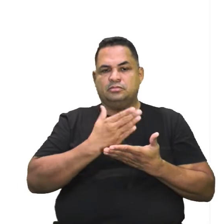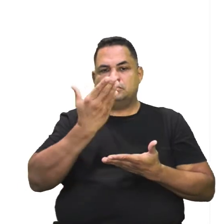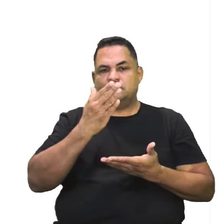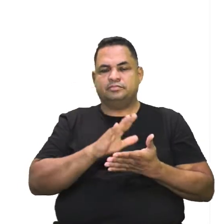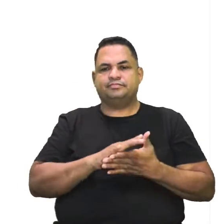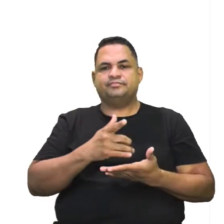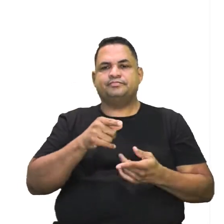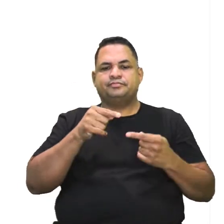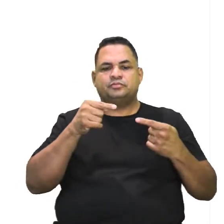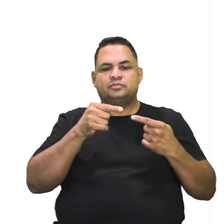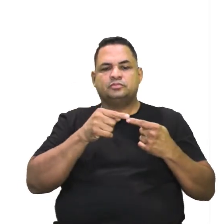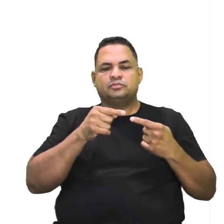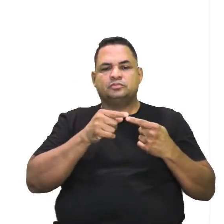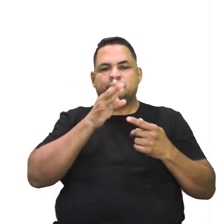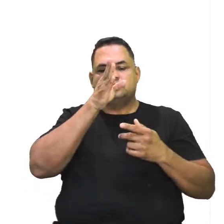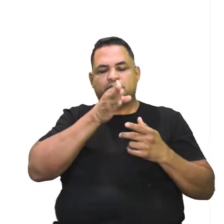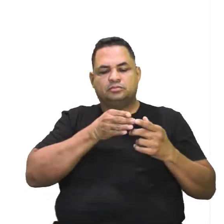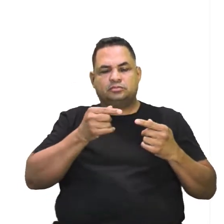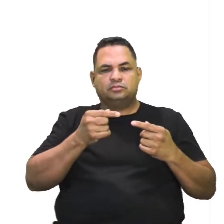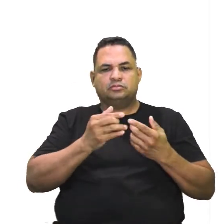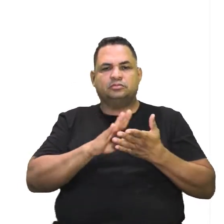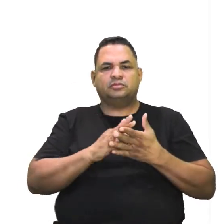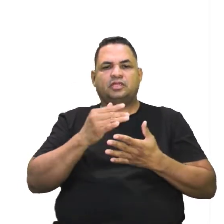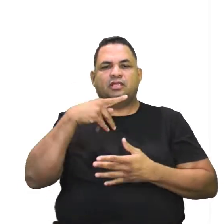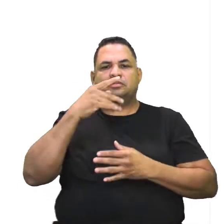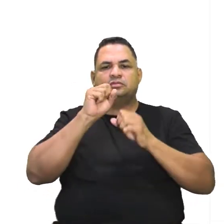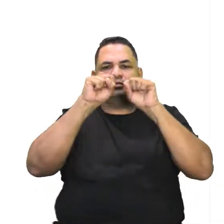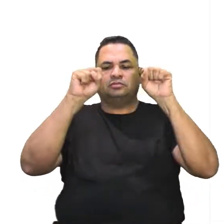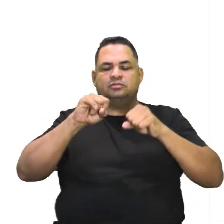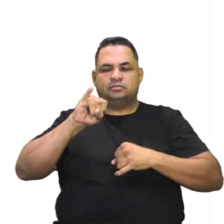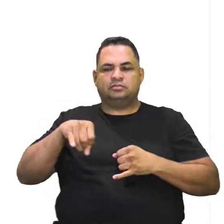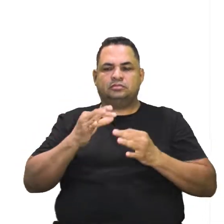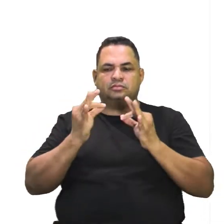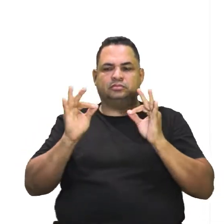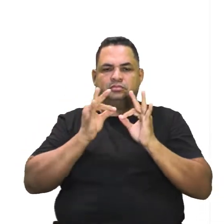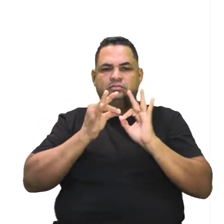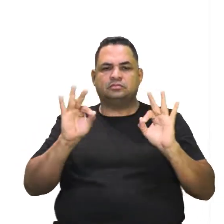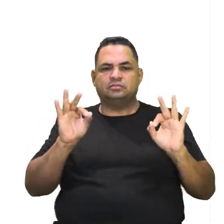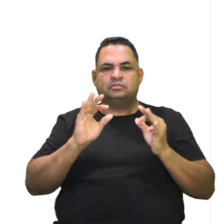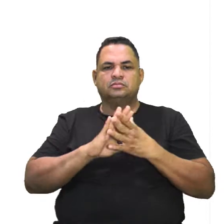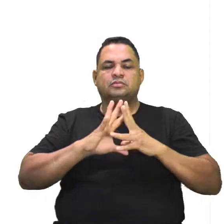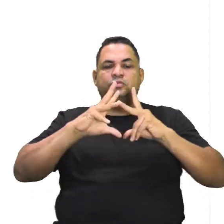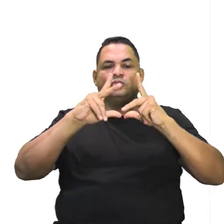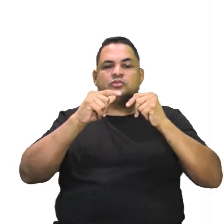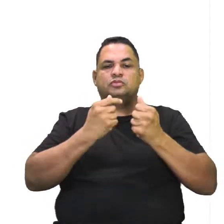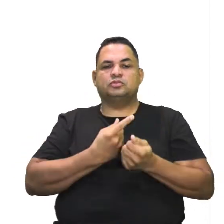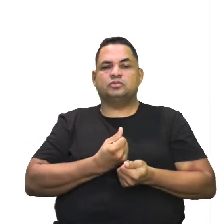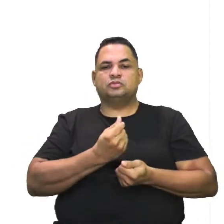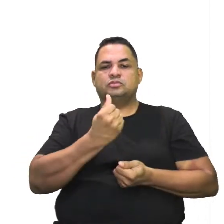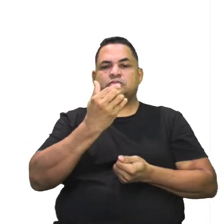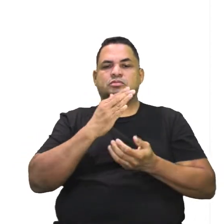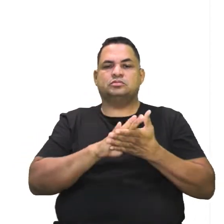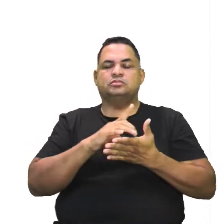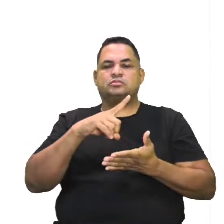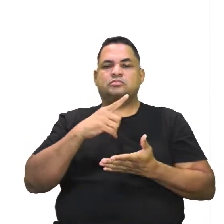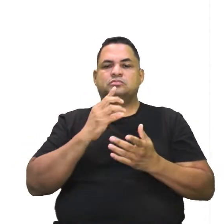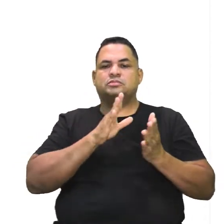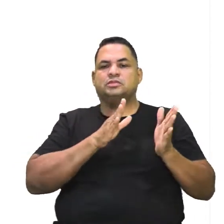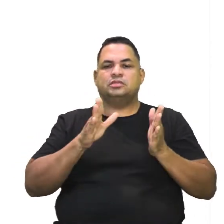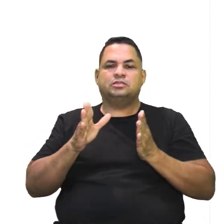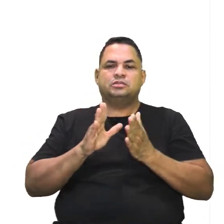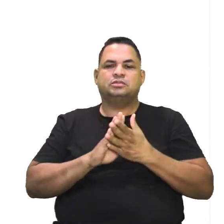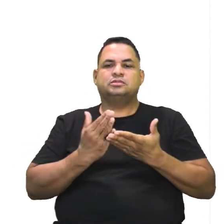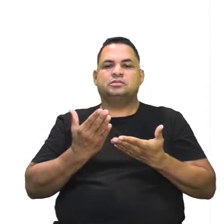Então, ainda falando no sistema de juros simples, né? Vamos falar do montante agora? O montante é obtido em função do